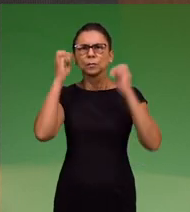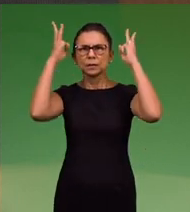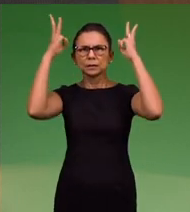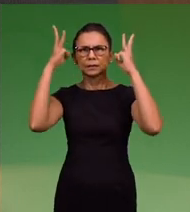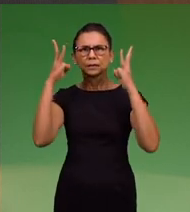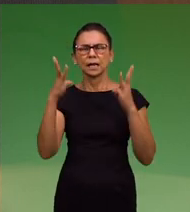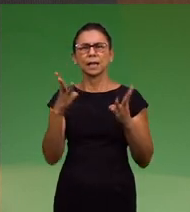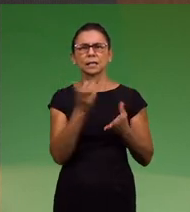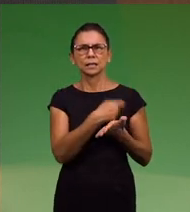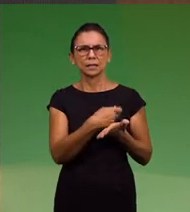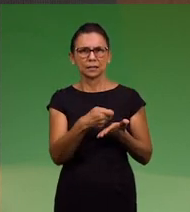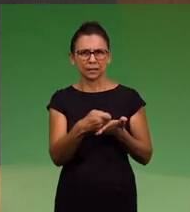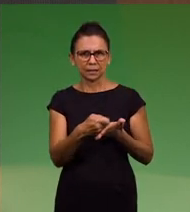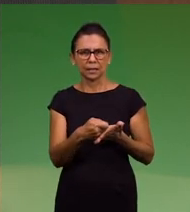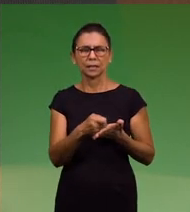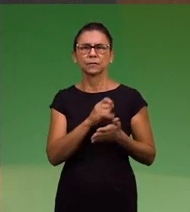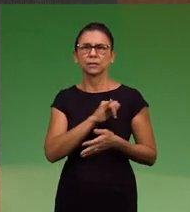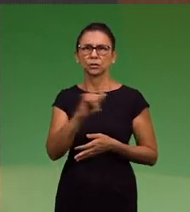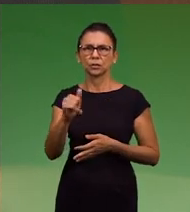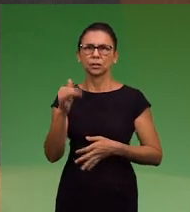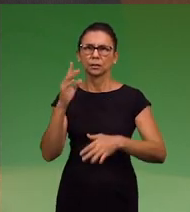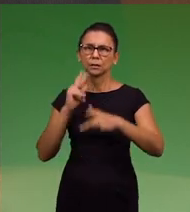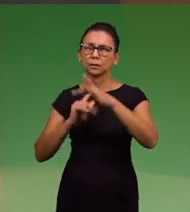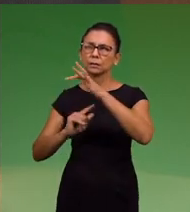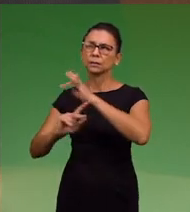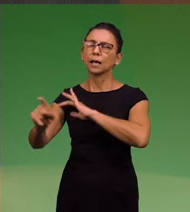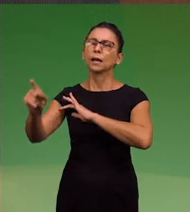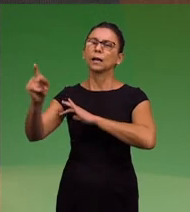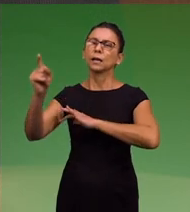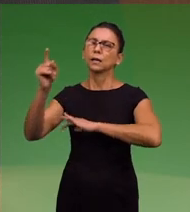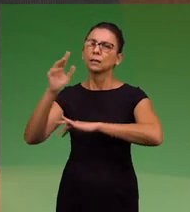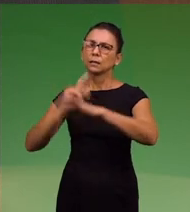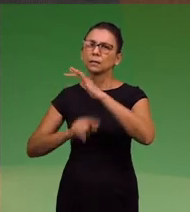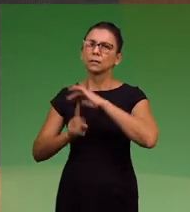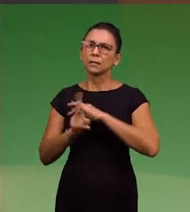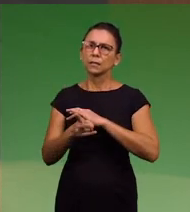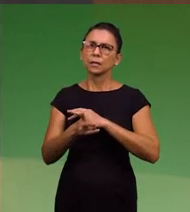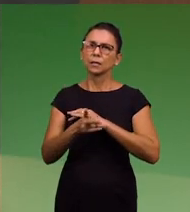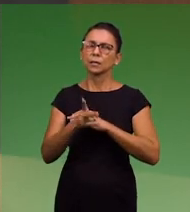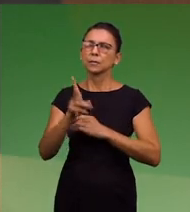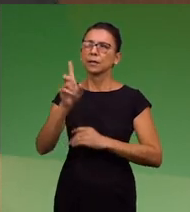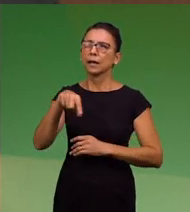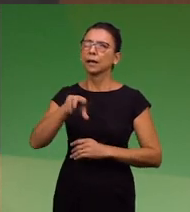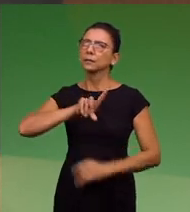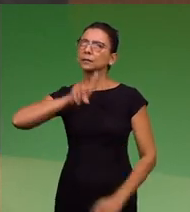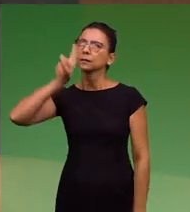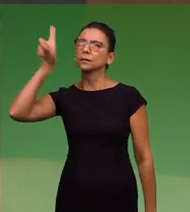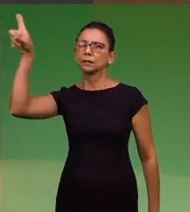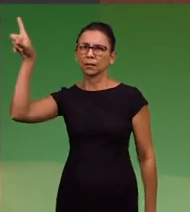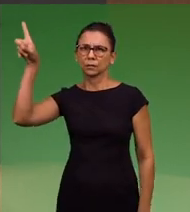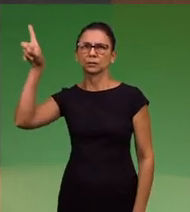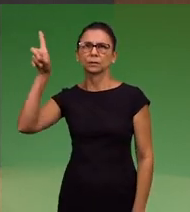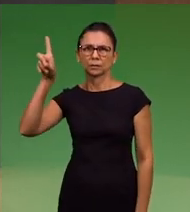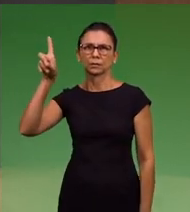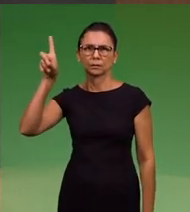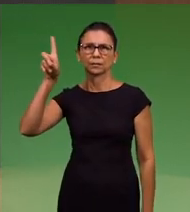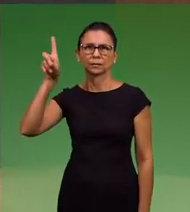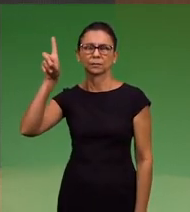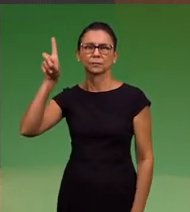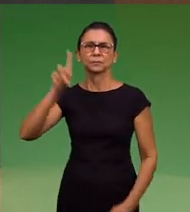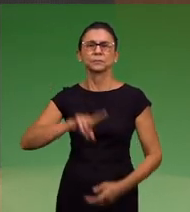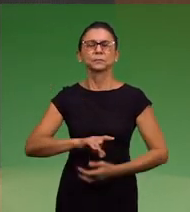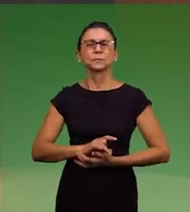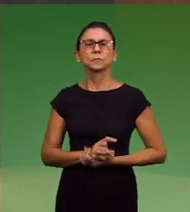de eternidade a eternidade tu és Deus. Então nós estamos falando de um projeto concebido, que nós já comentamos sobre isso, concebido na